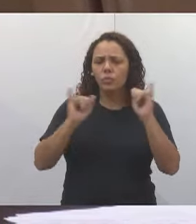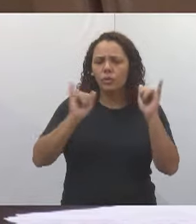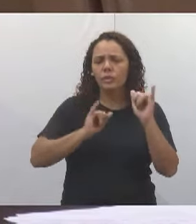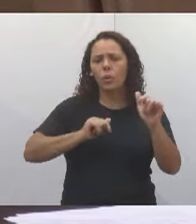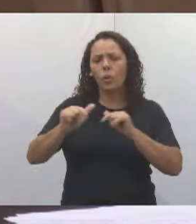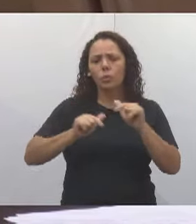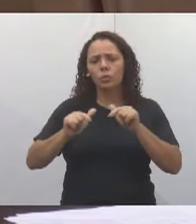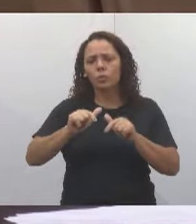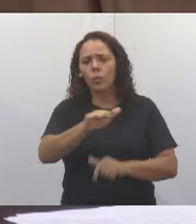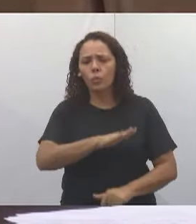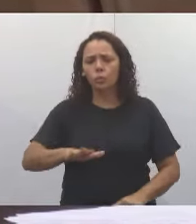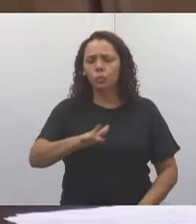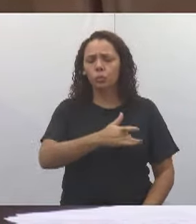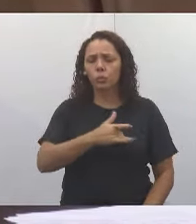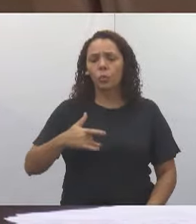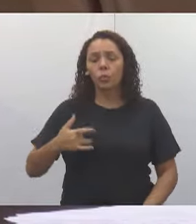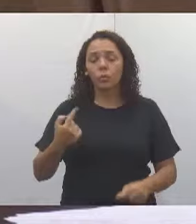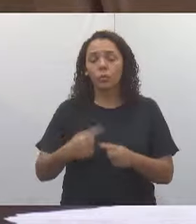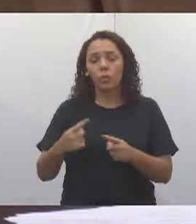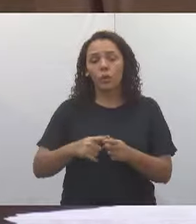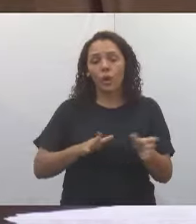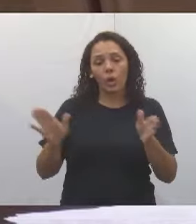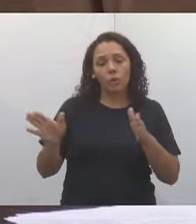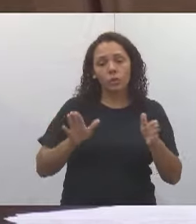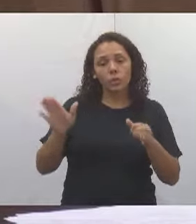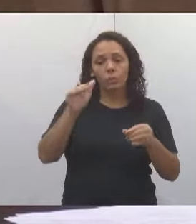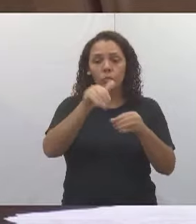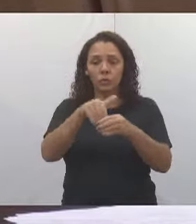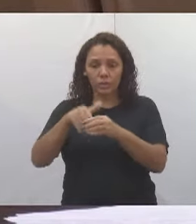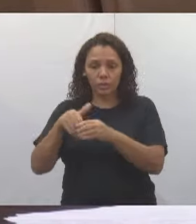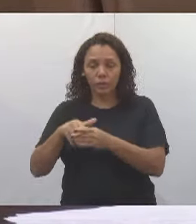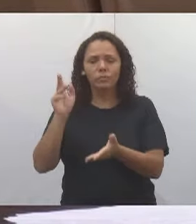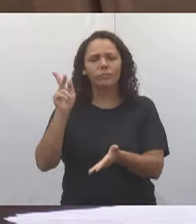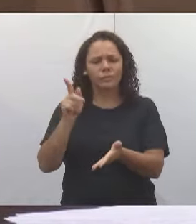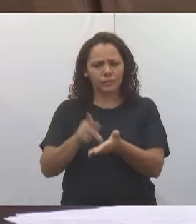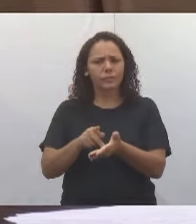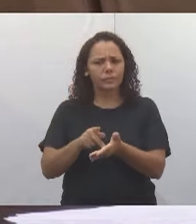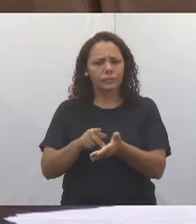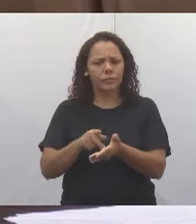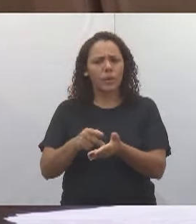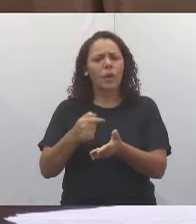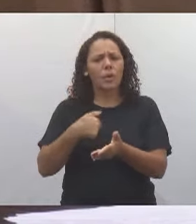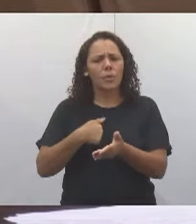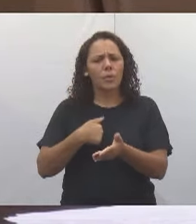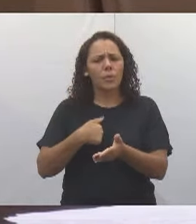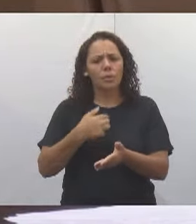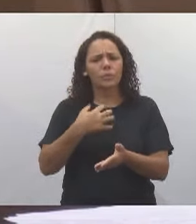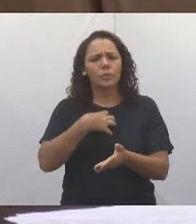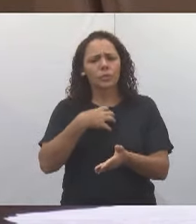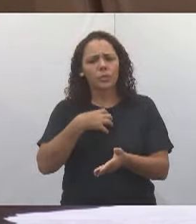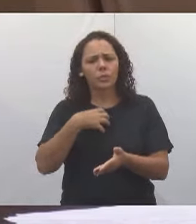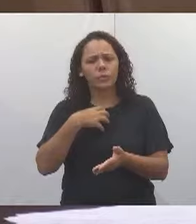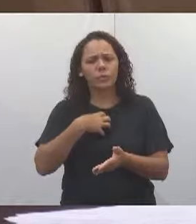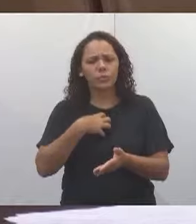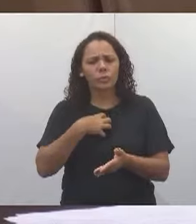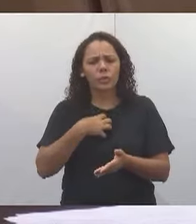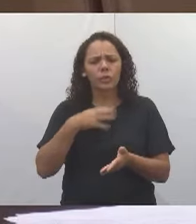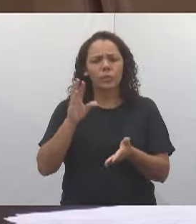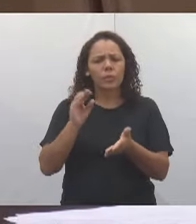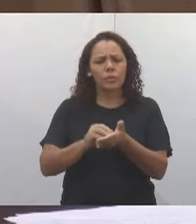à eleição, não é isso? Então, eu senti falta bastante daqueles comentários, daquelas ações que estava